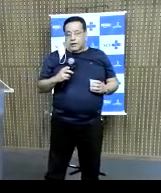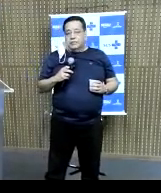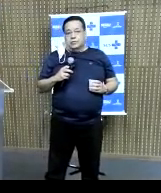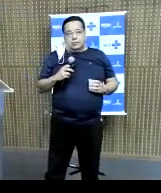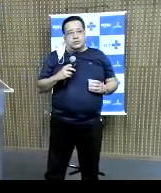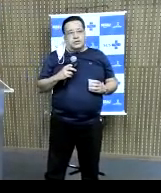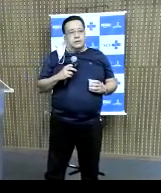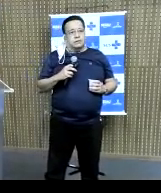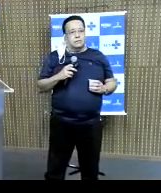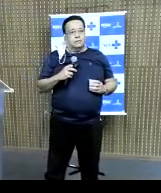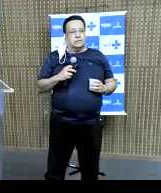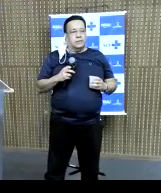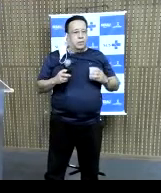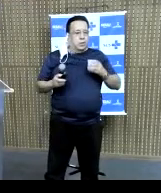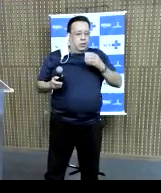eu, equipe de odontologia.